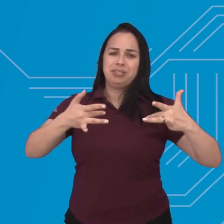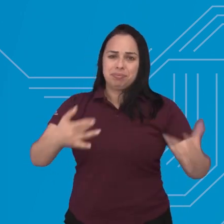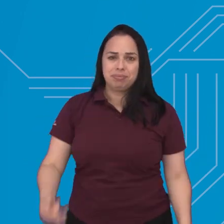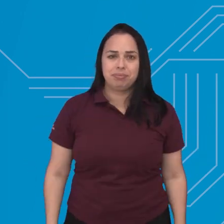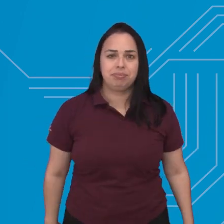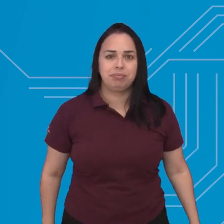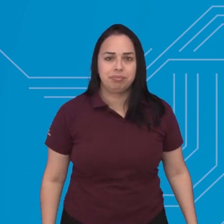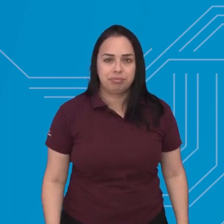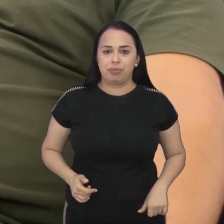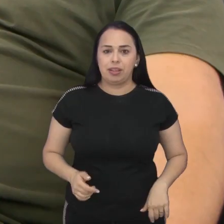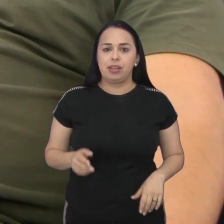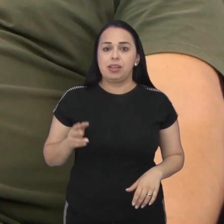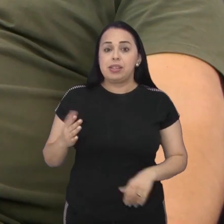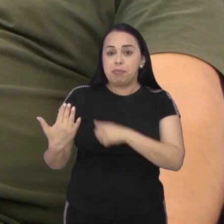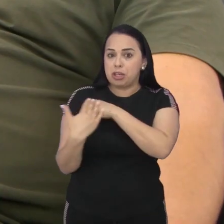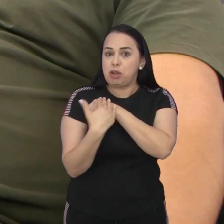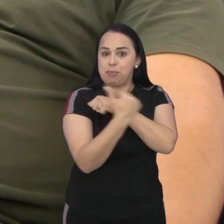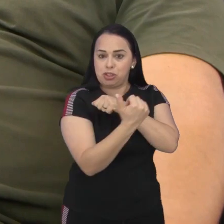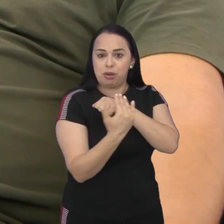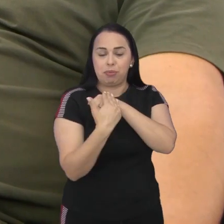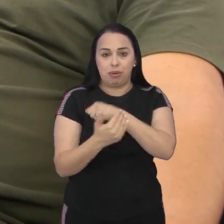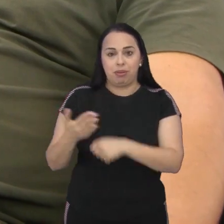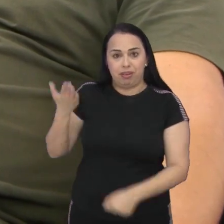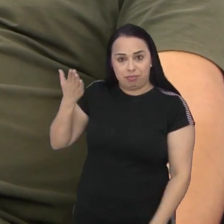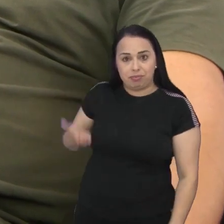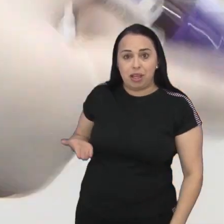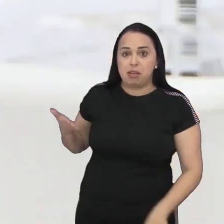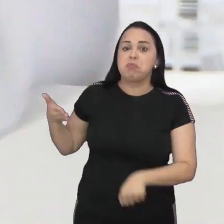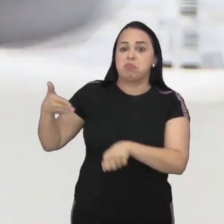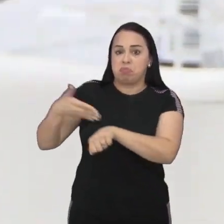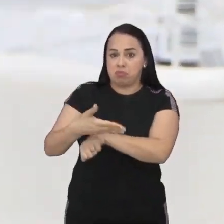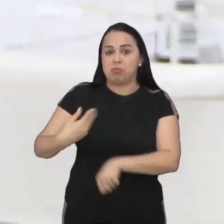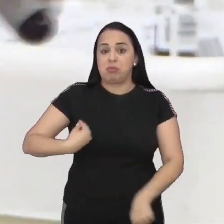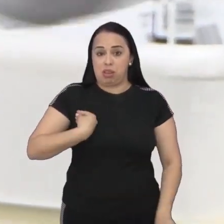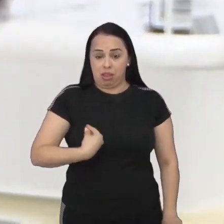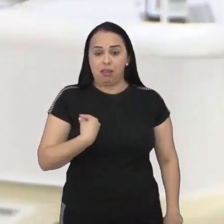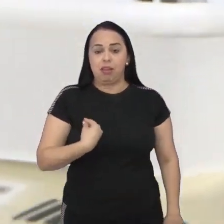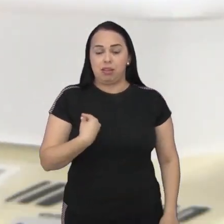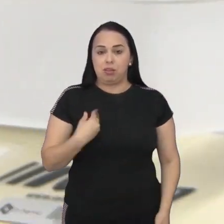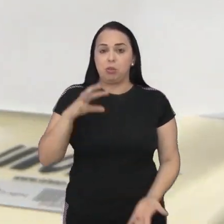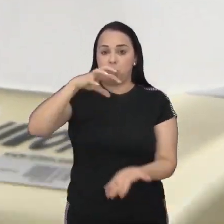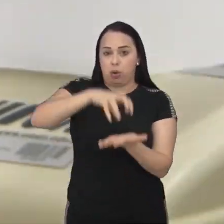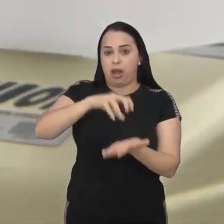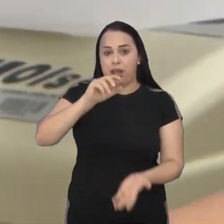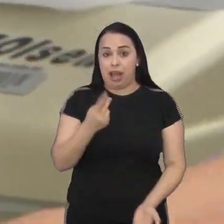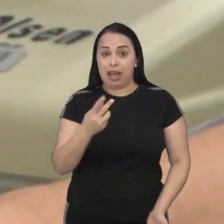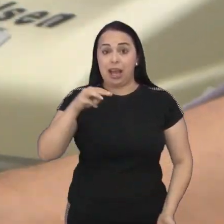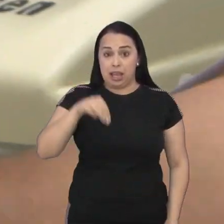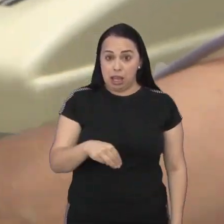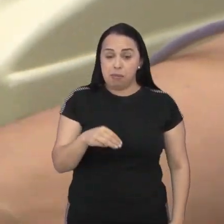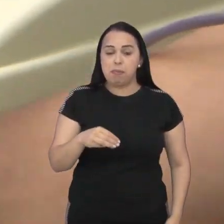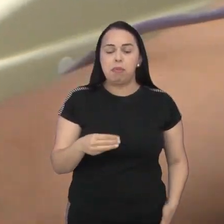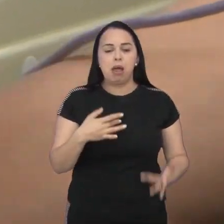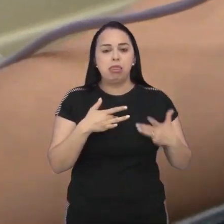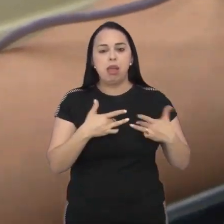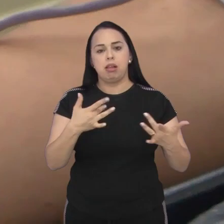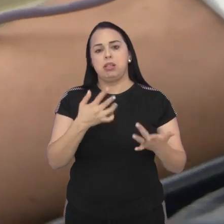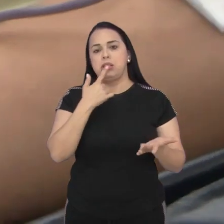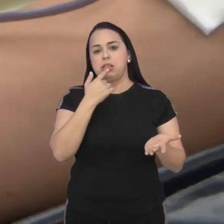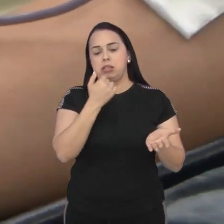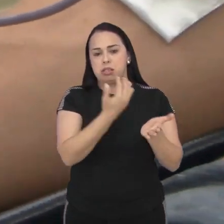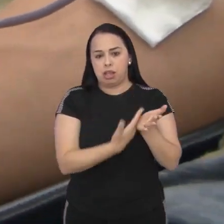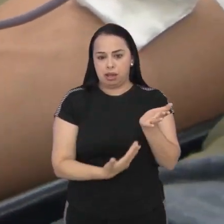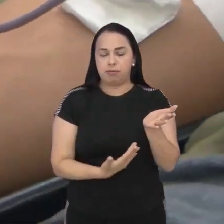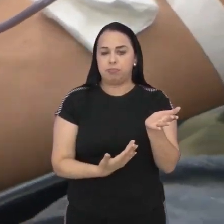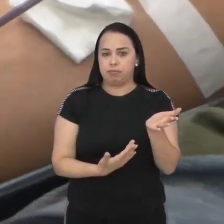gigantesco de solidariedade. Toda vez que é convocado, o Erivelton comparece ao Serviço de Hemoterapia de São José dos Campos